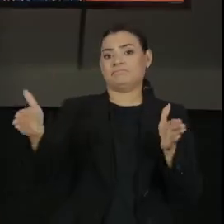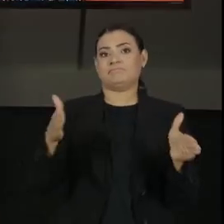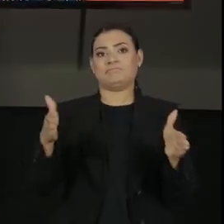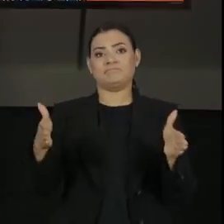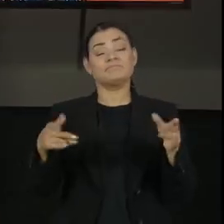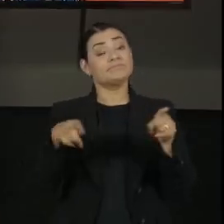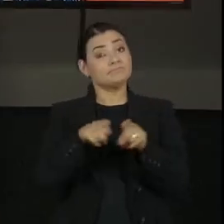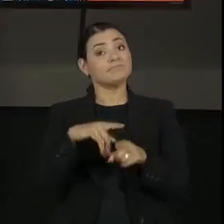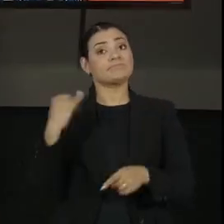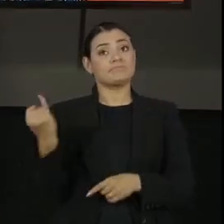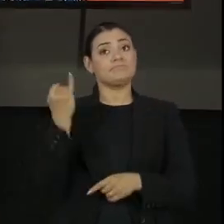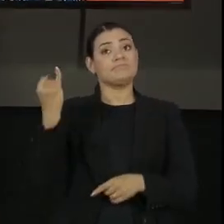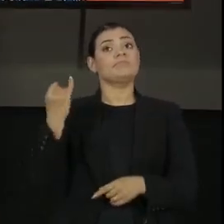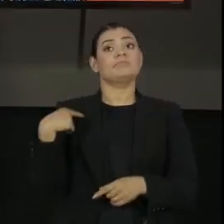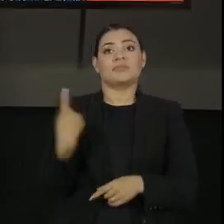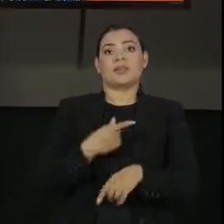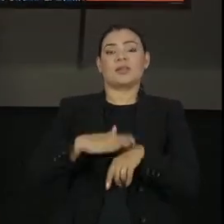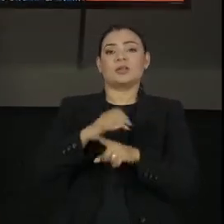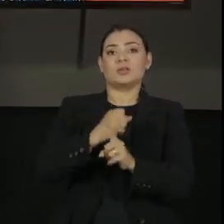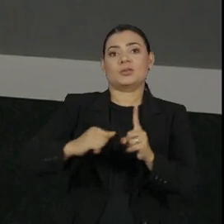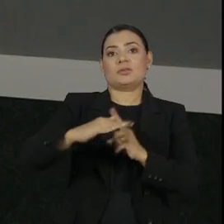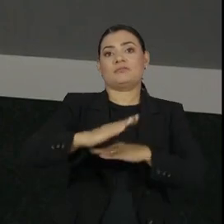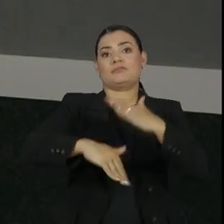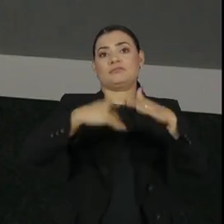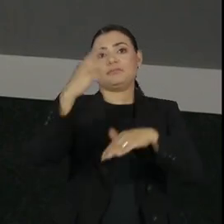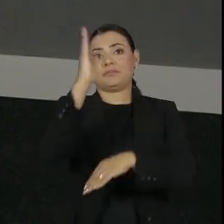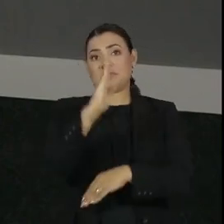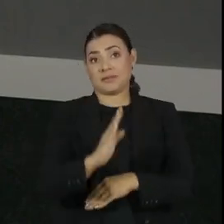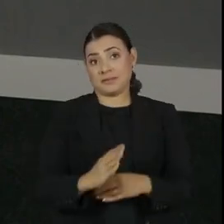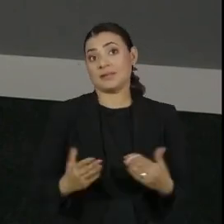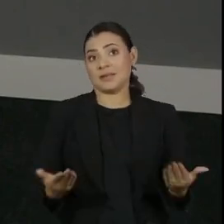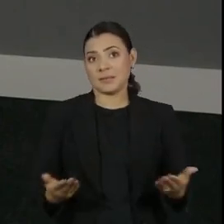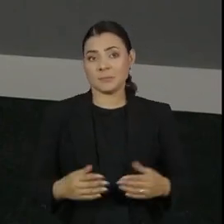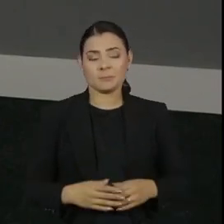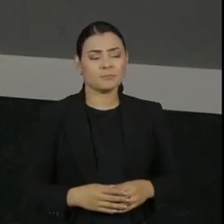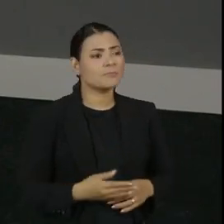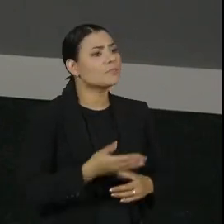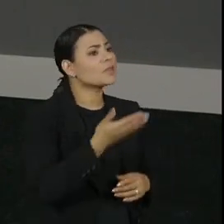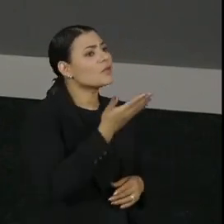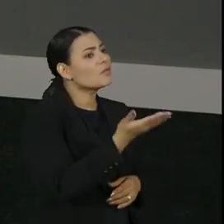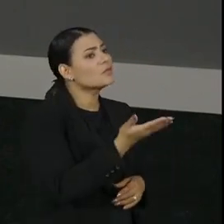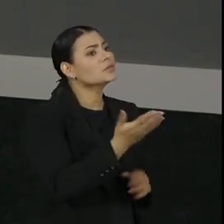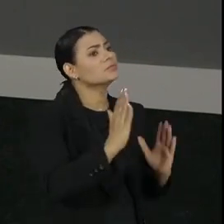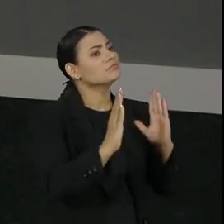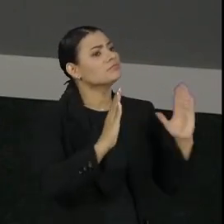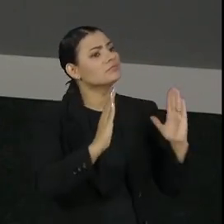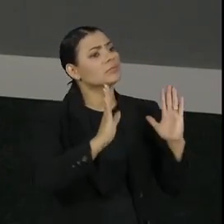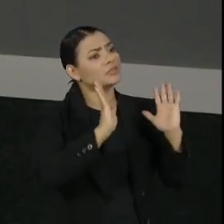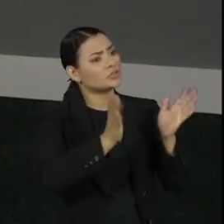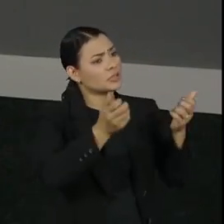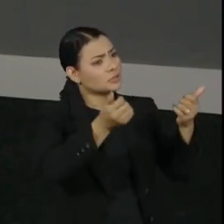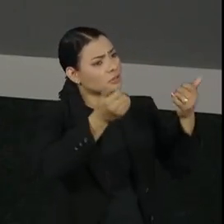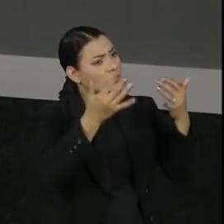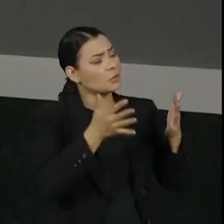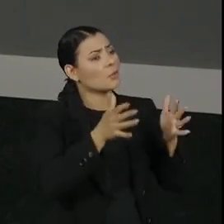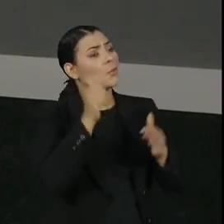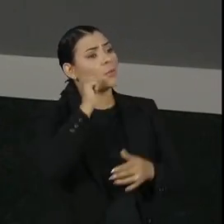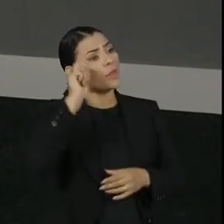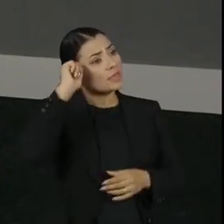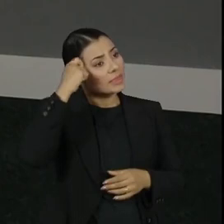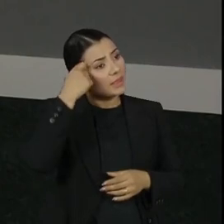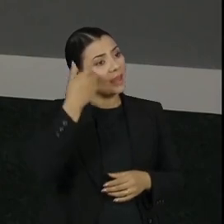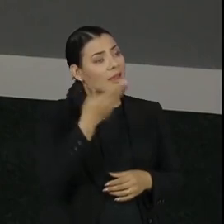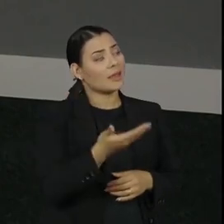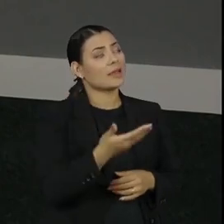e muito significativo para o avanço da sociedade brasileira. Lili, você em algum momento já falou que a mulher negra